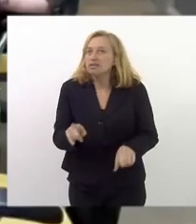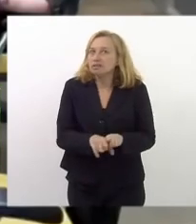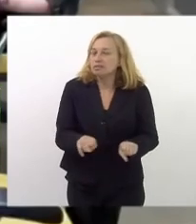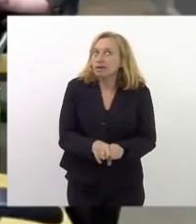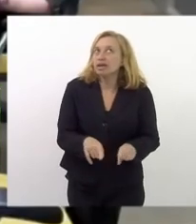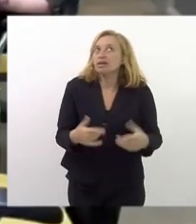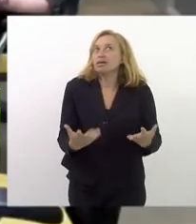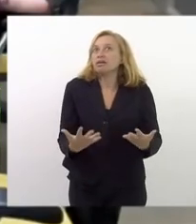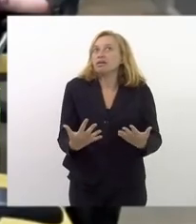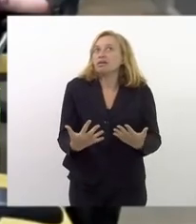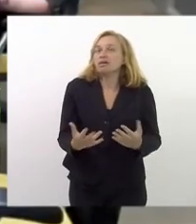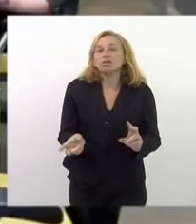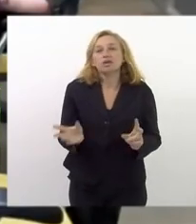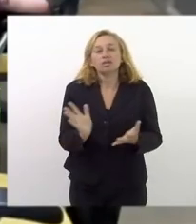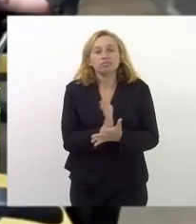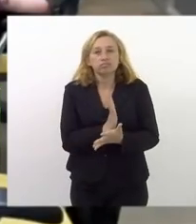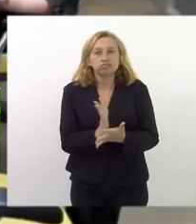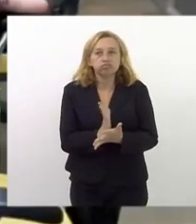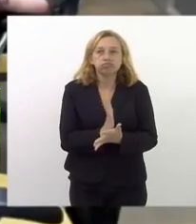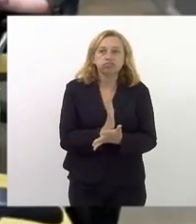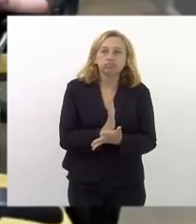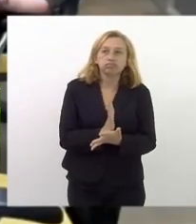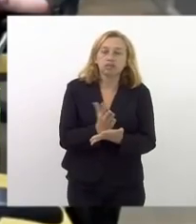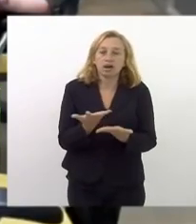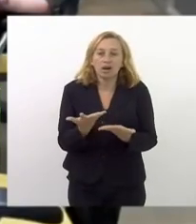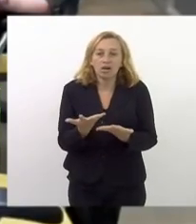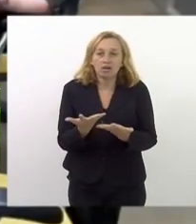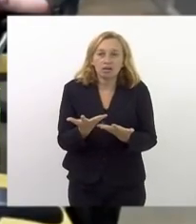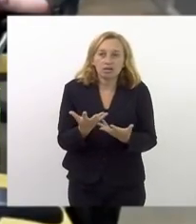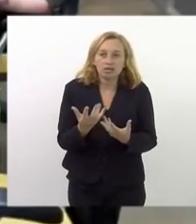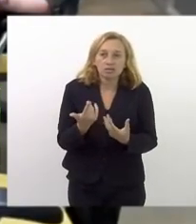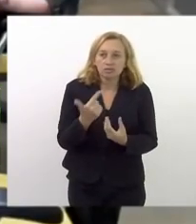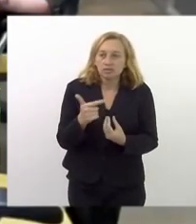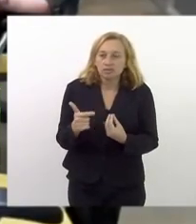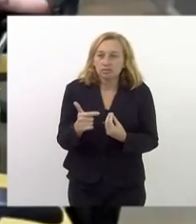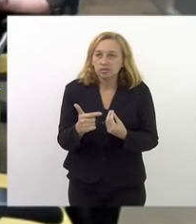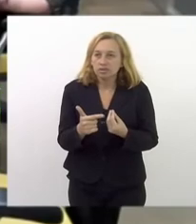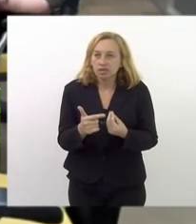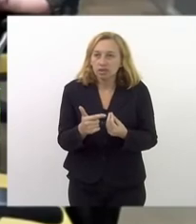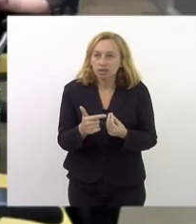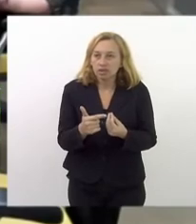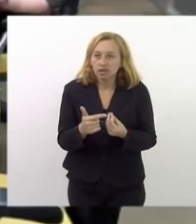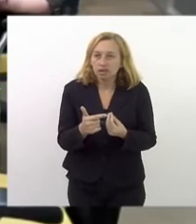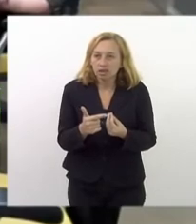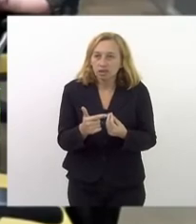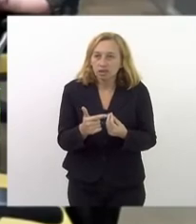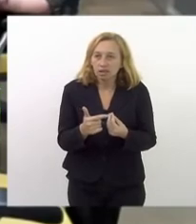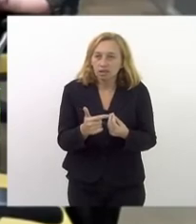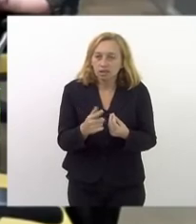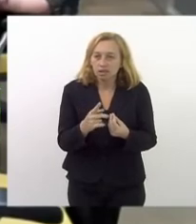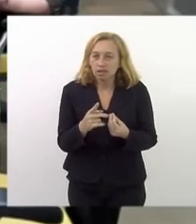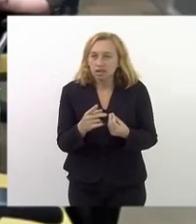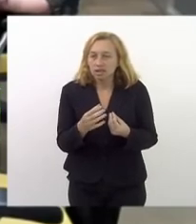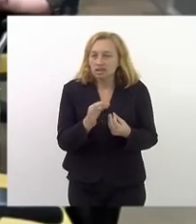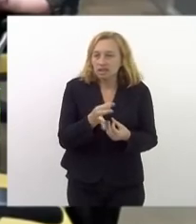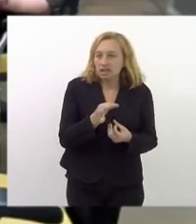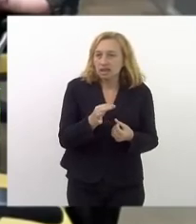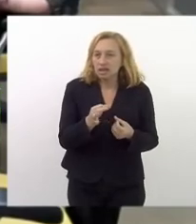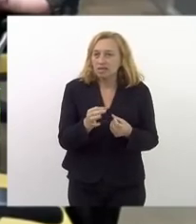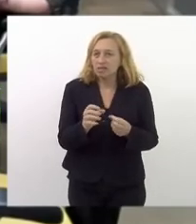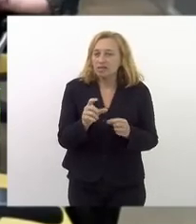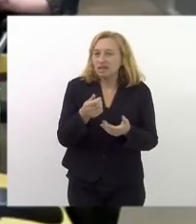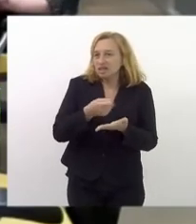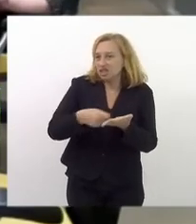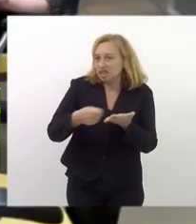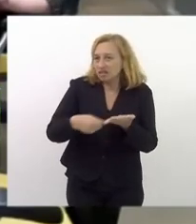de, às vezes, como você não tem critério, acabam escrevendo e tomando a decisão,